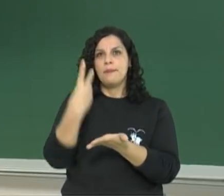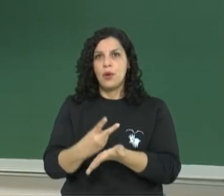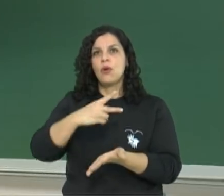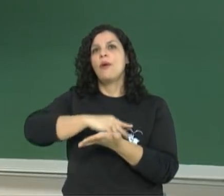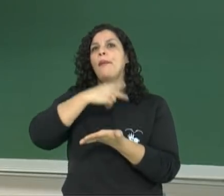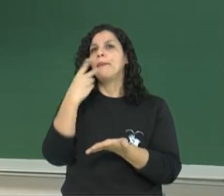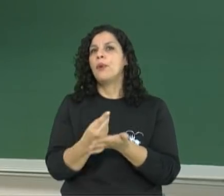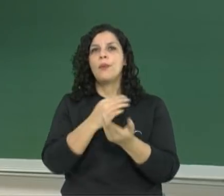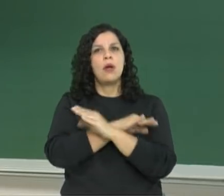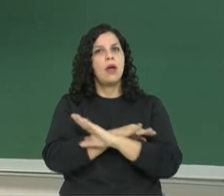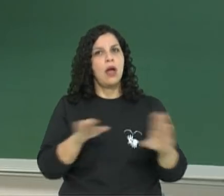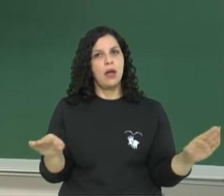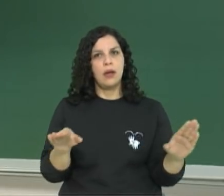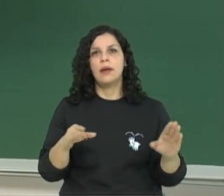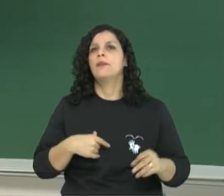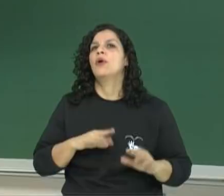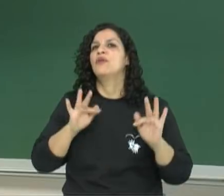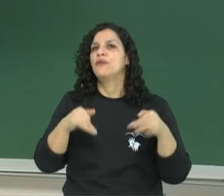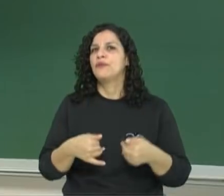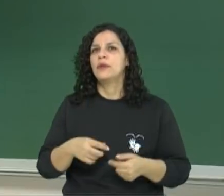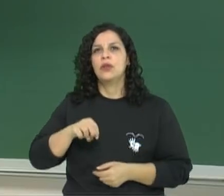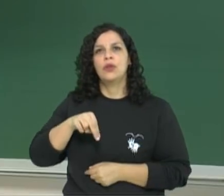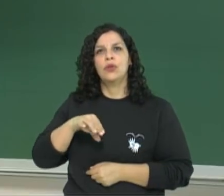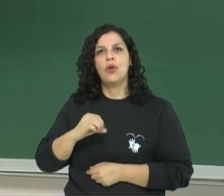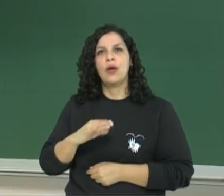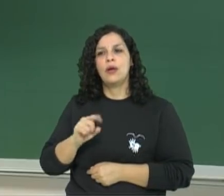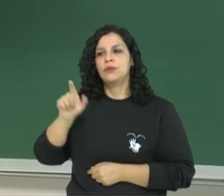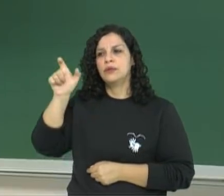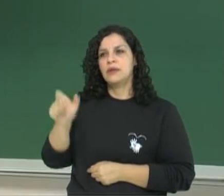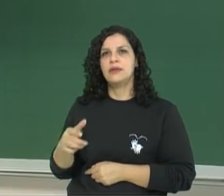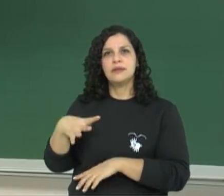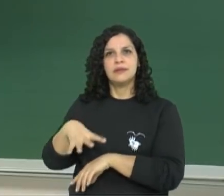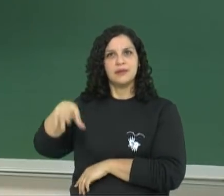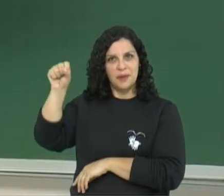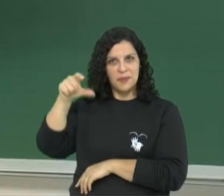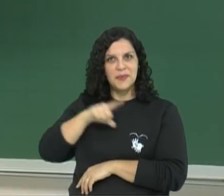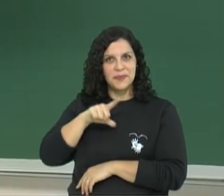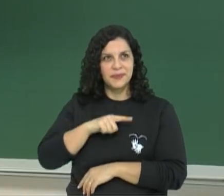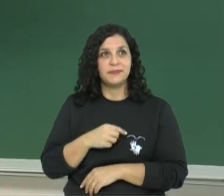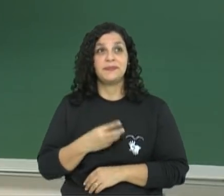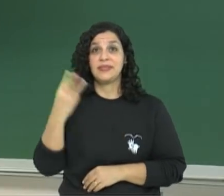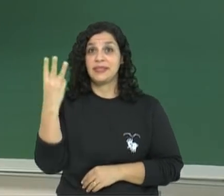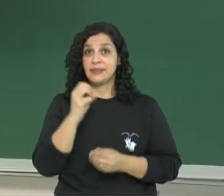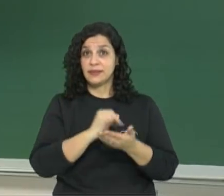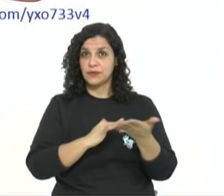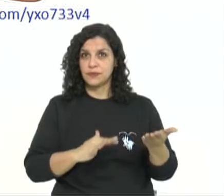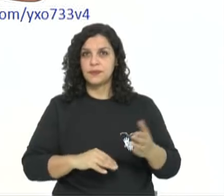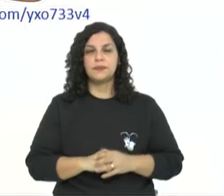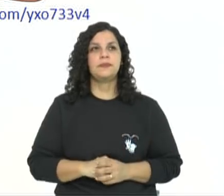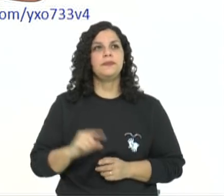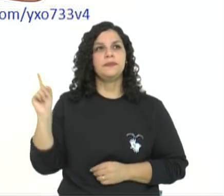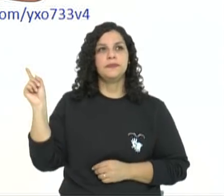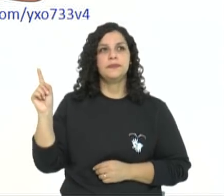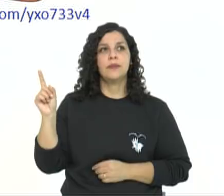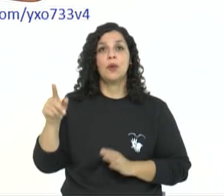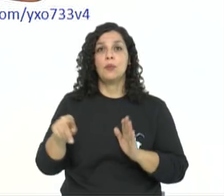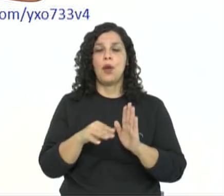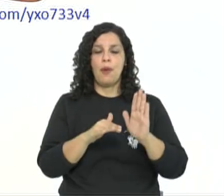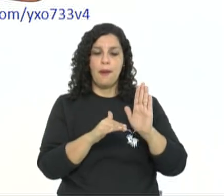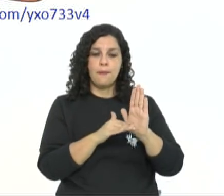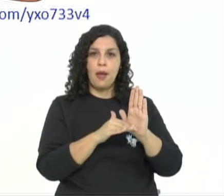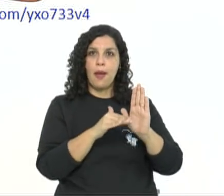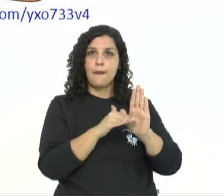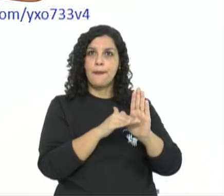quedas, acabou a luta, nocaute técnico para o outro lutador. Terceiro exercício. Na graduação